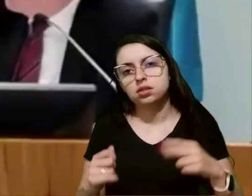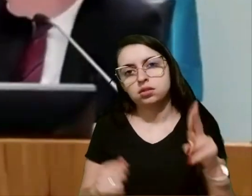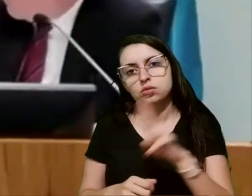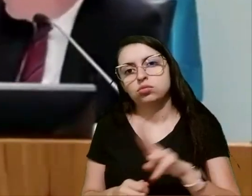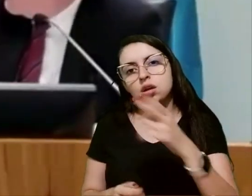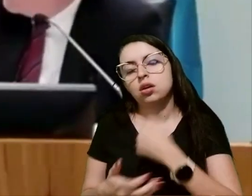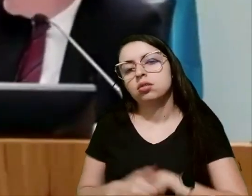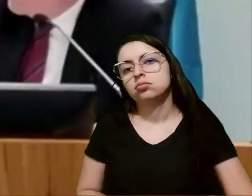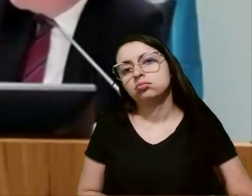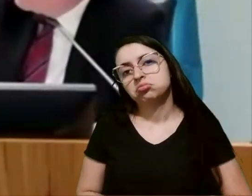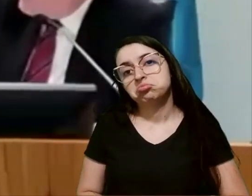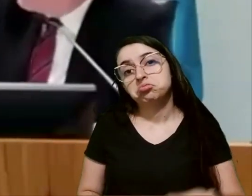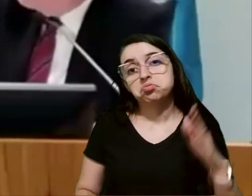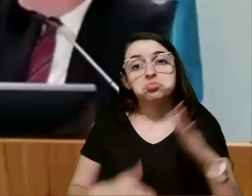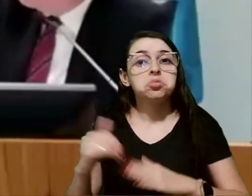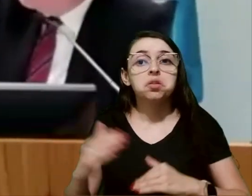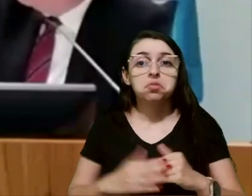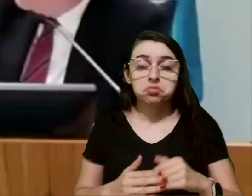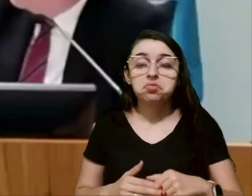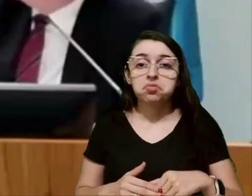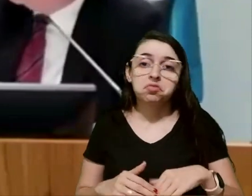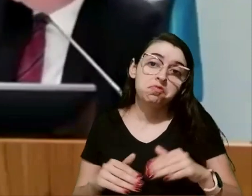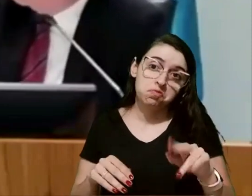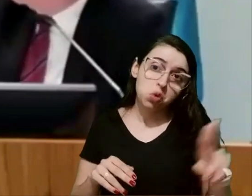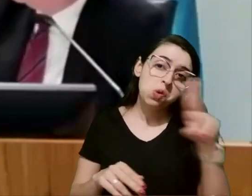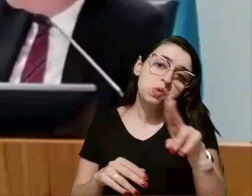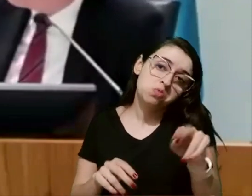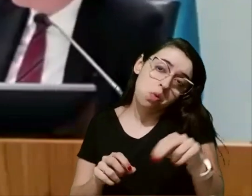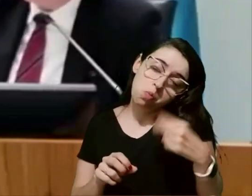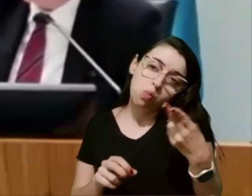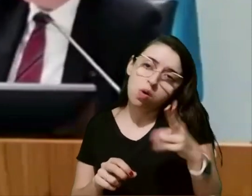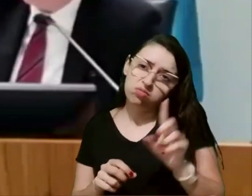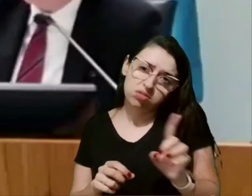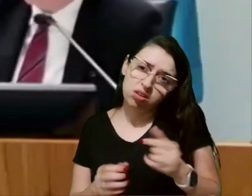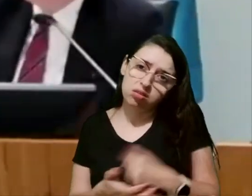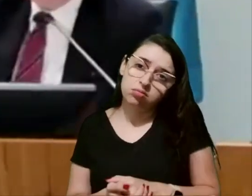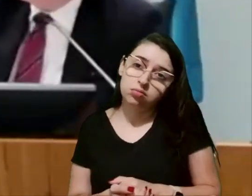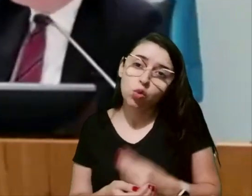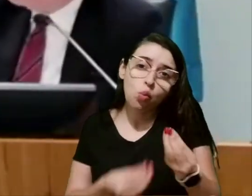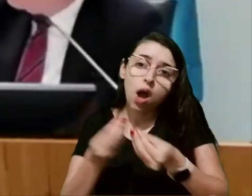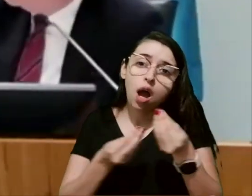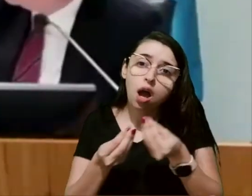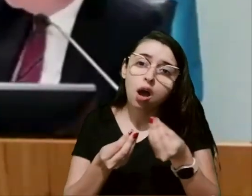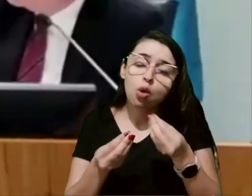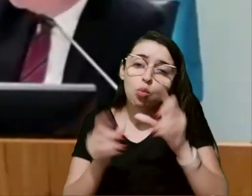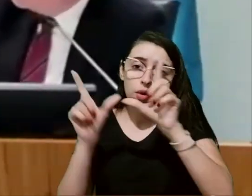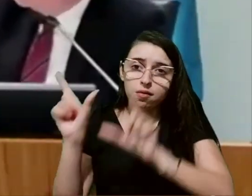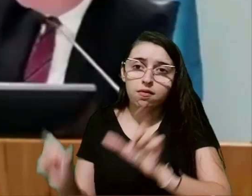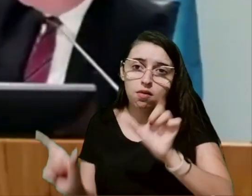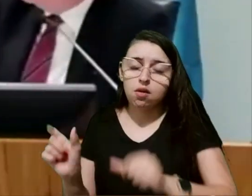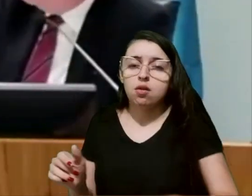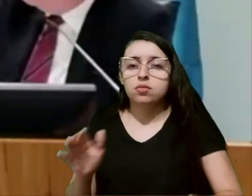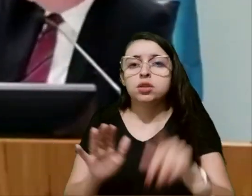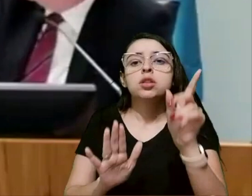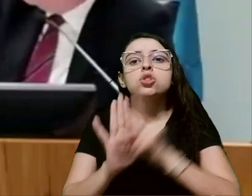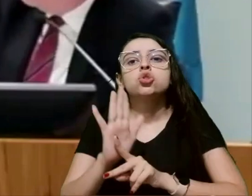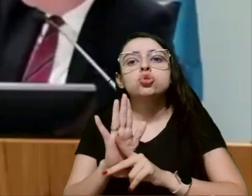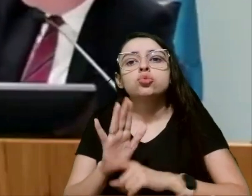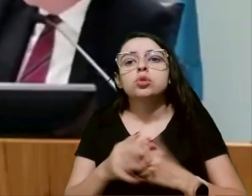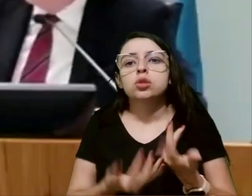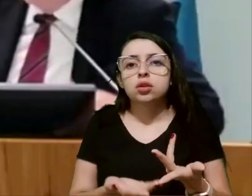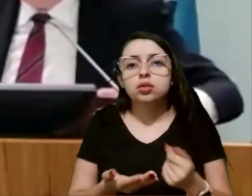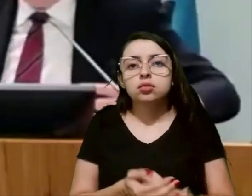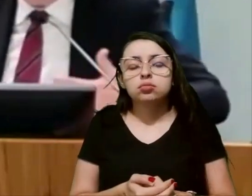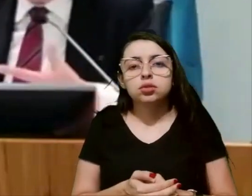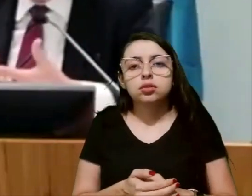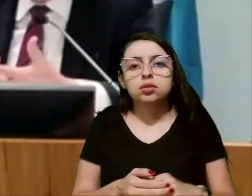se isso acontece eficientemente ou não, aí entramos tudo isso que foi dito para ver qual é o modelo de eficiência que nós vamos ter.